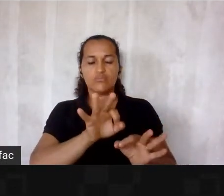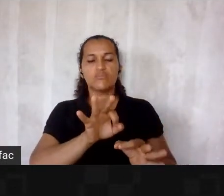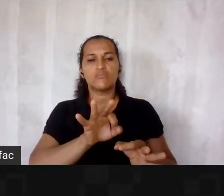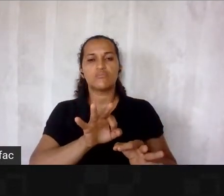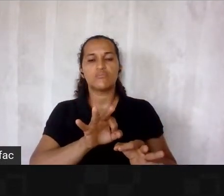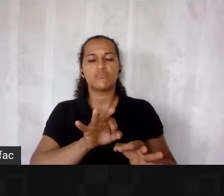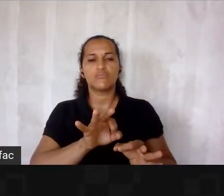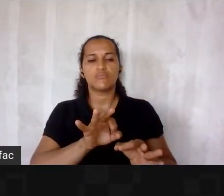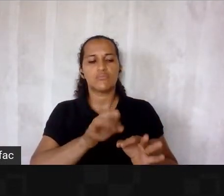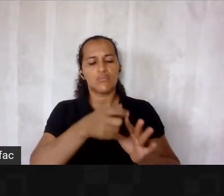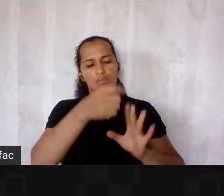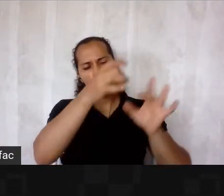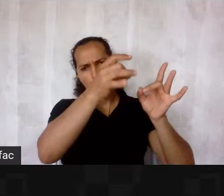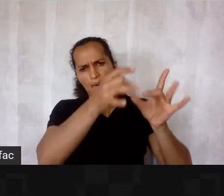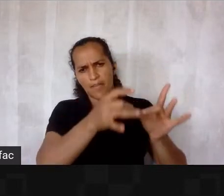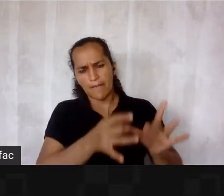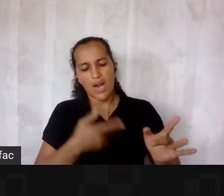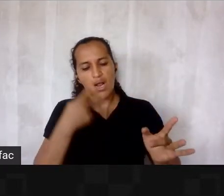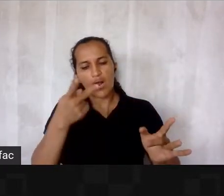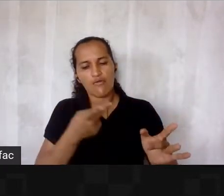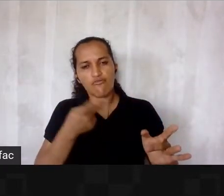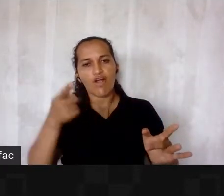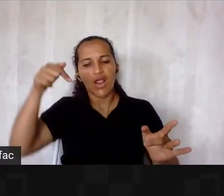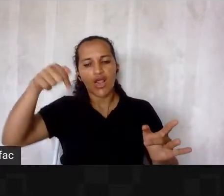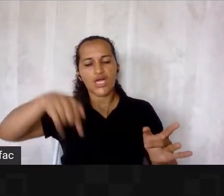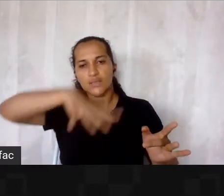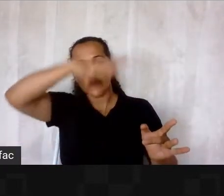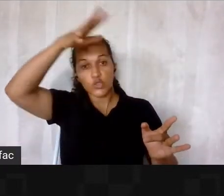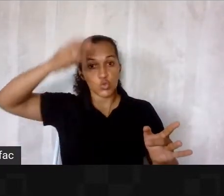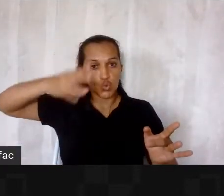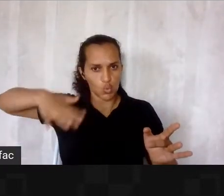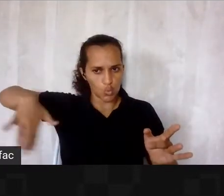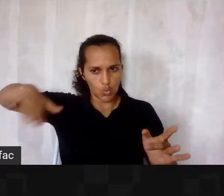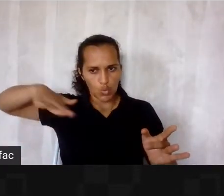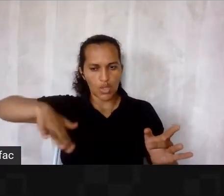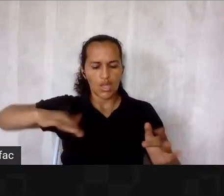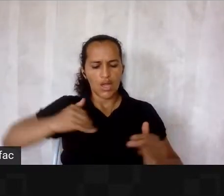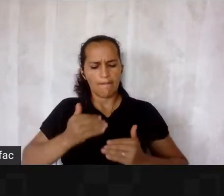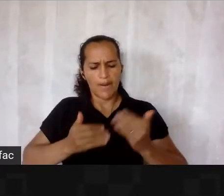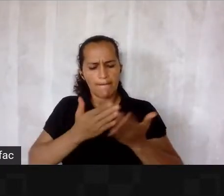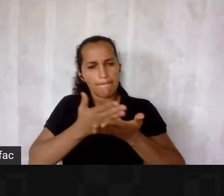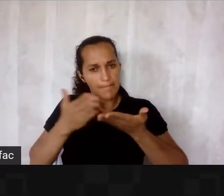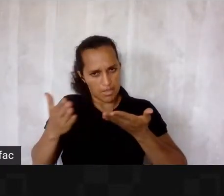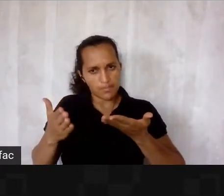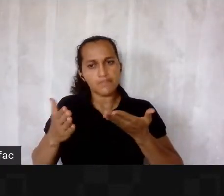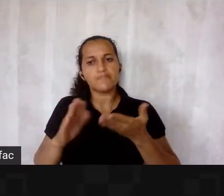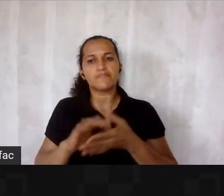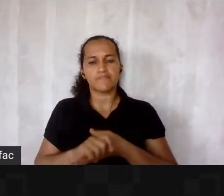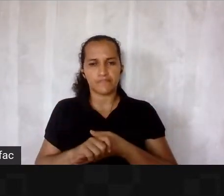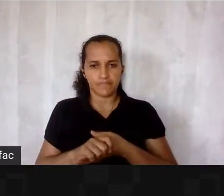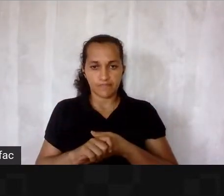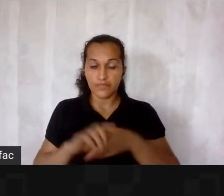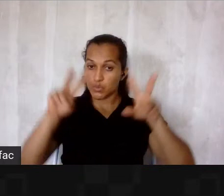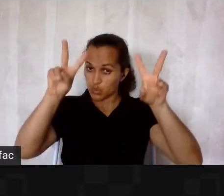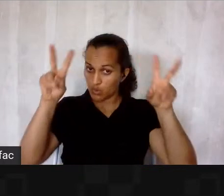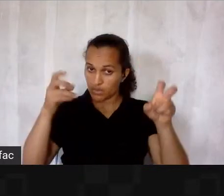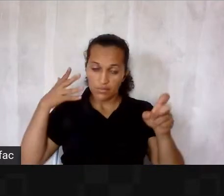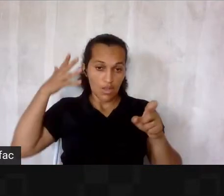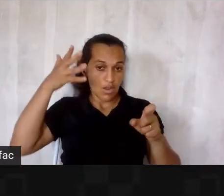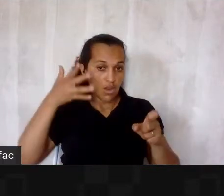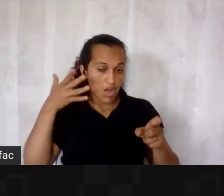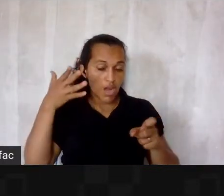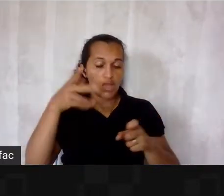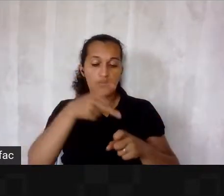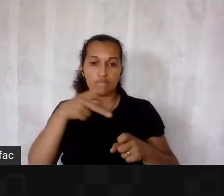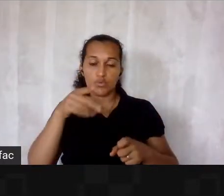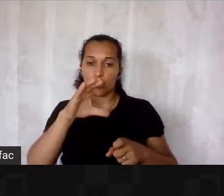Descrição das Línguas Faladas na Amazônia, que ainda está em fase inicial. O título da palestra da professora Seyudes